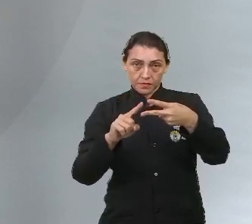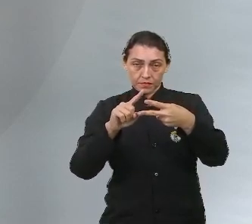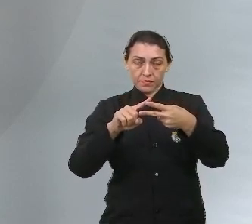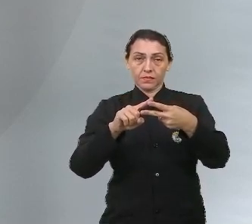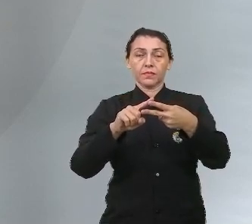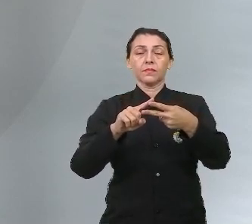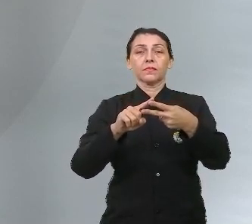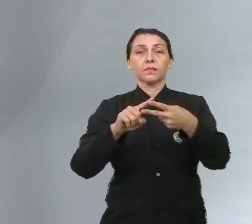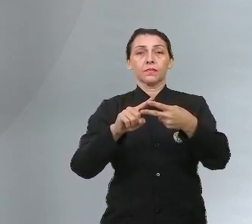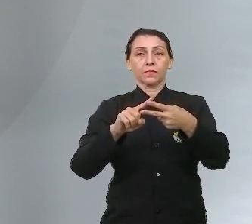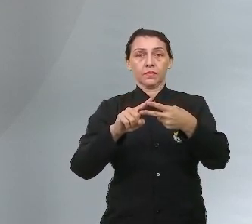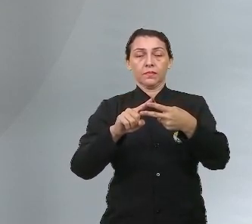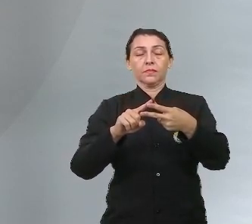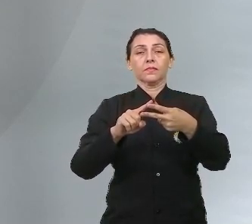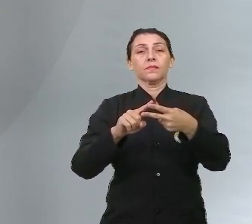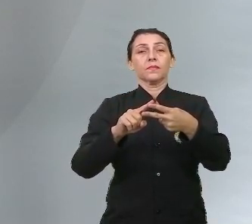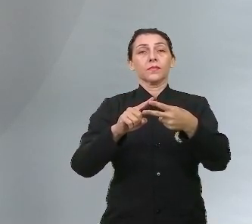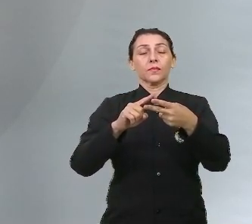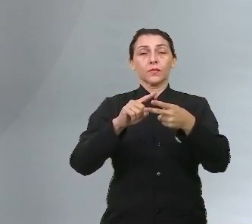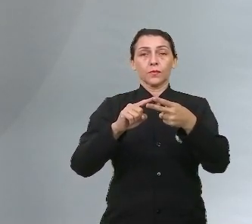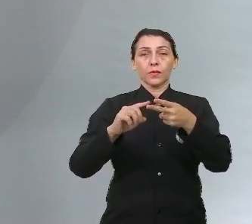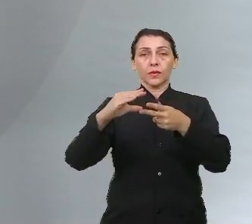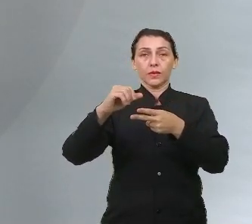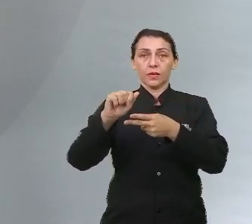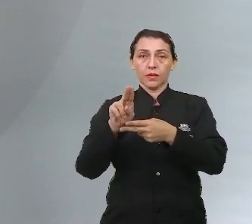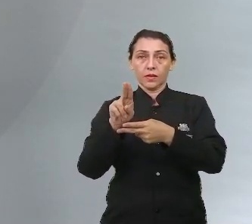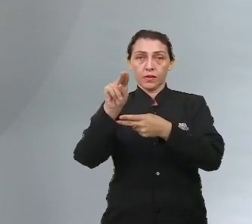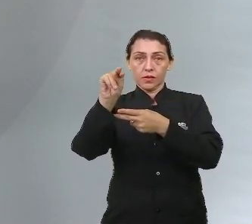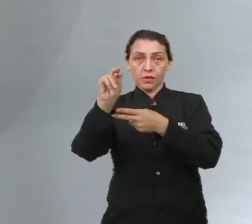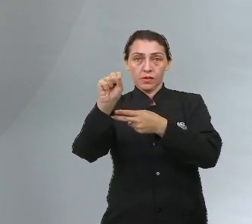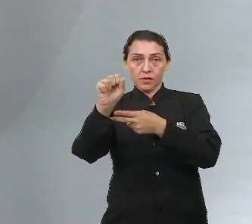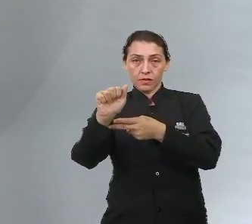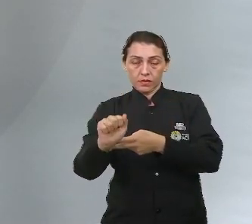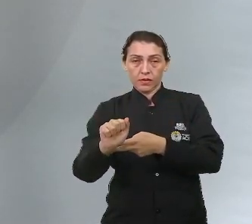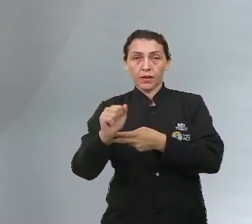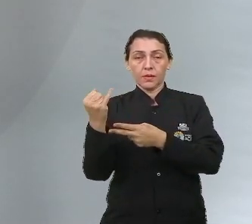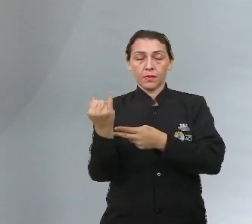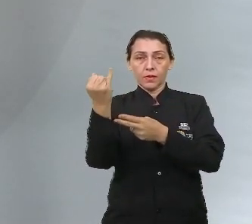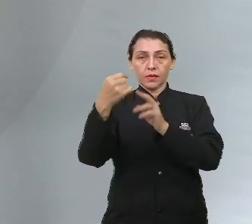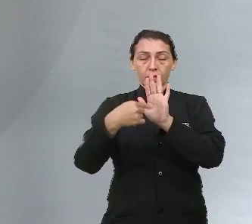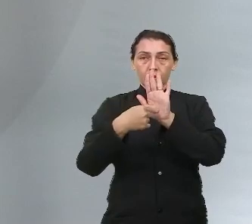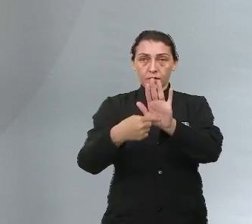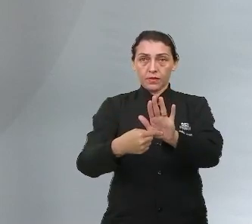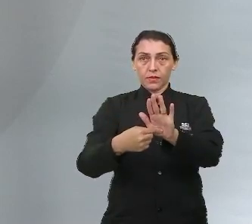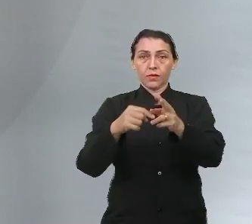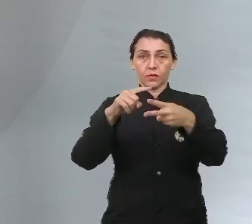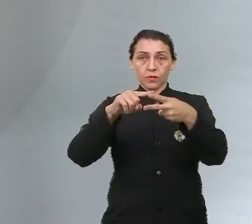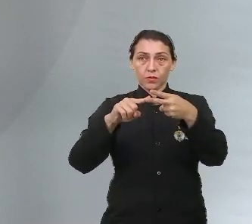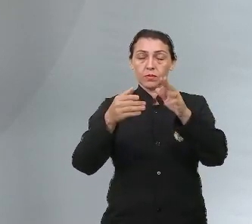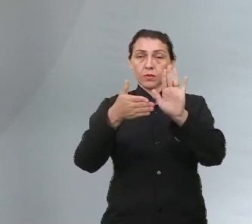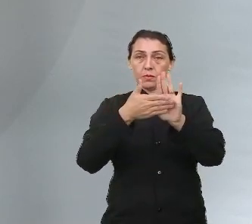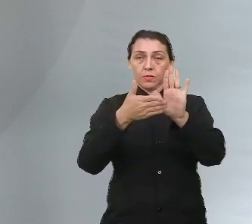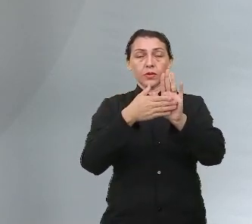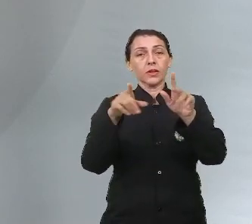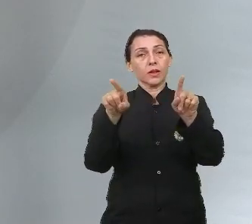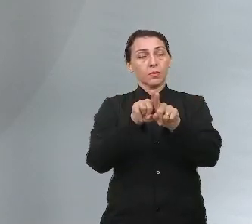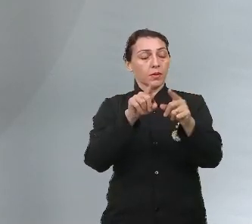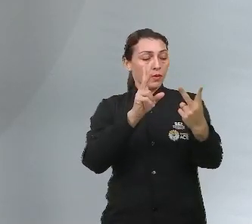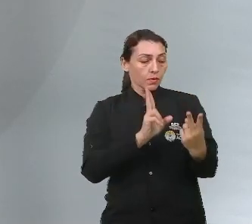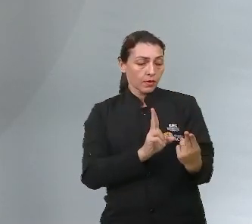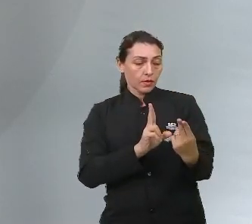problema. Se você apresentar 2 causas, é interessante que vocês apresentem 2 propostas de